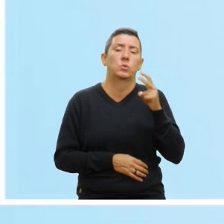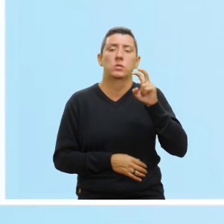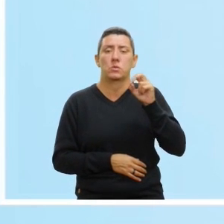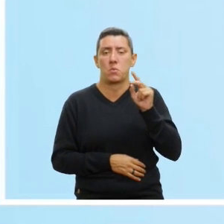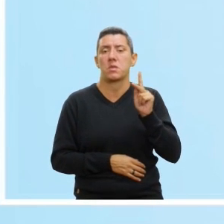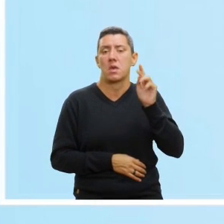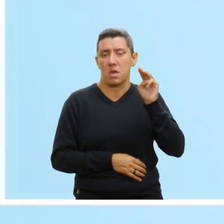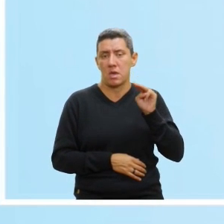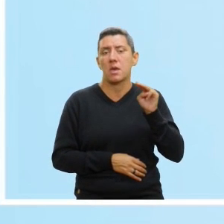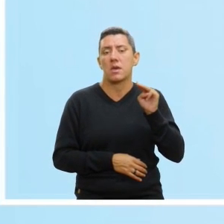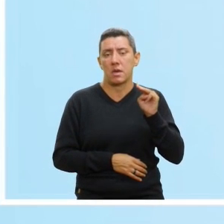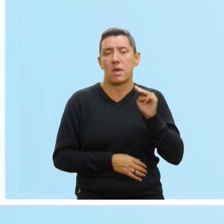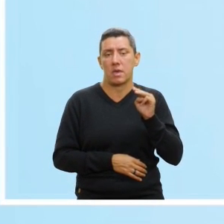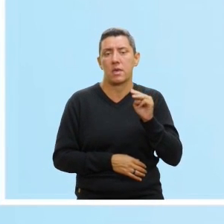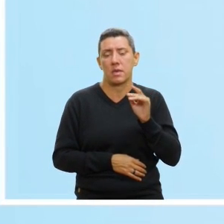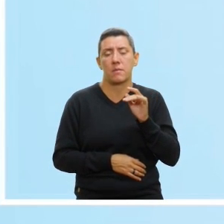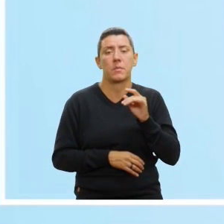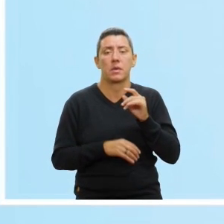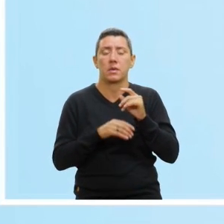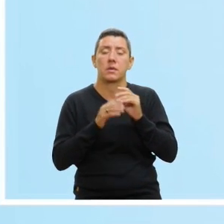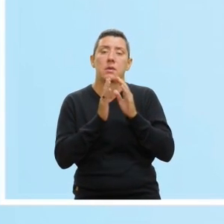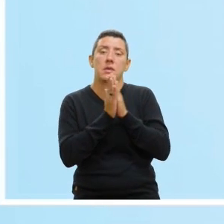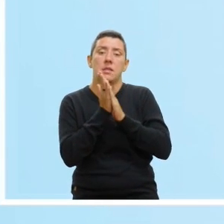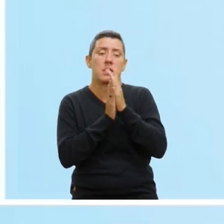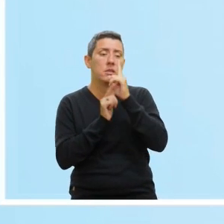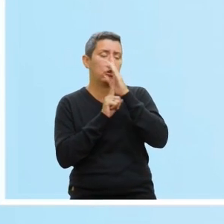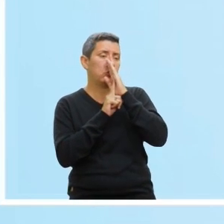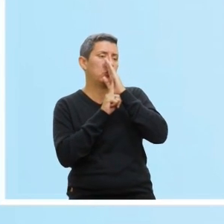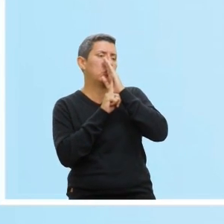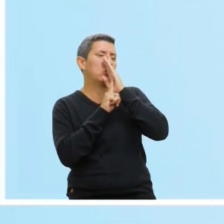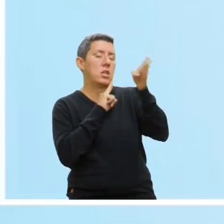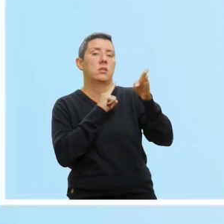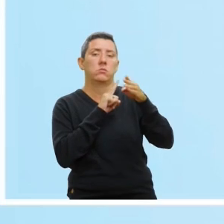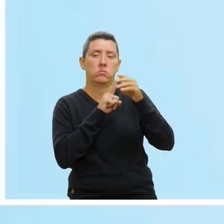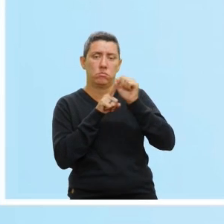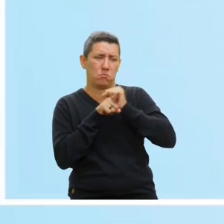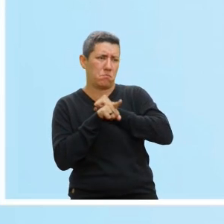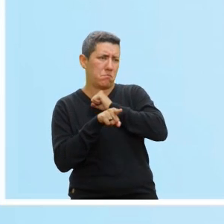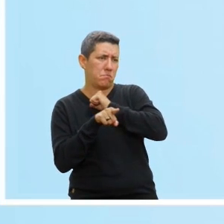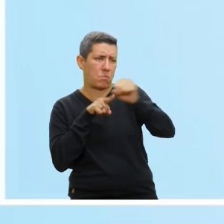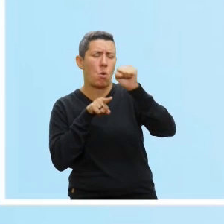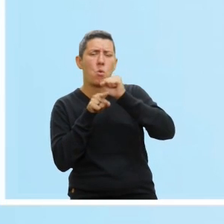quilômetros, em um trecho só, sem amplificação, né? Então, o Raman ele é utilizado nessas